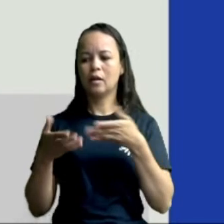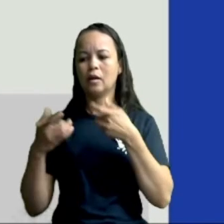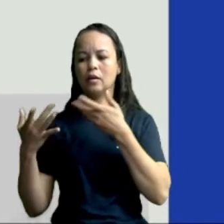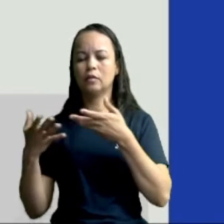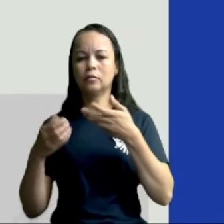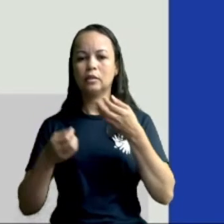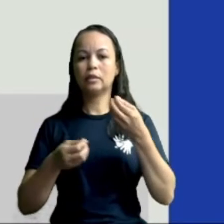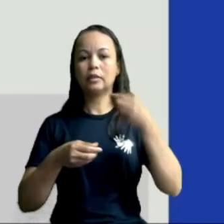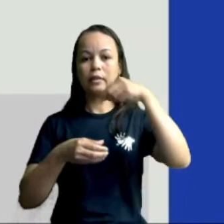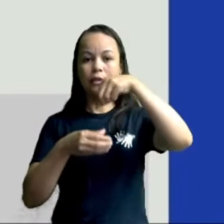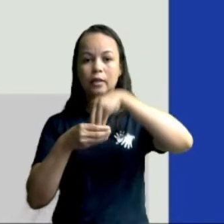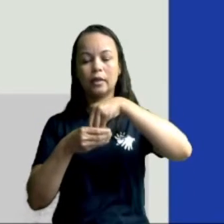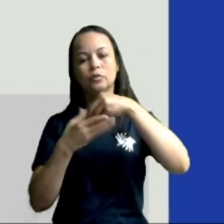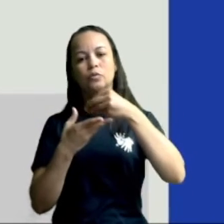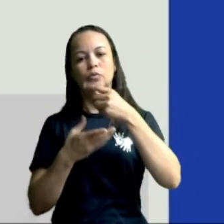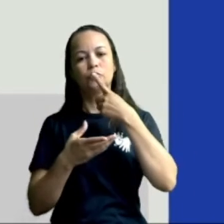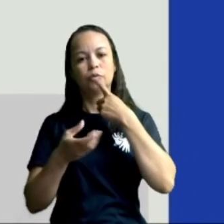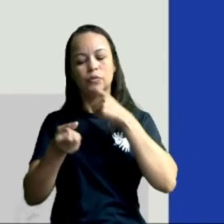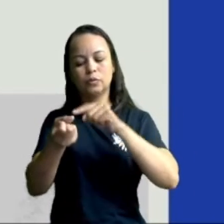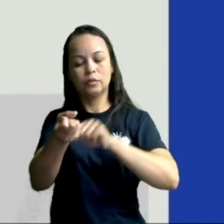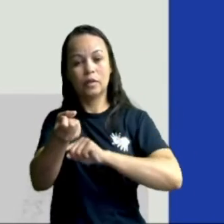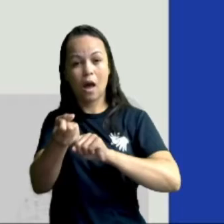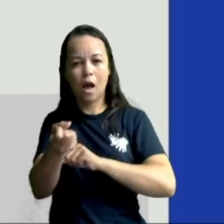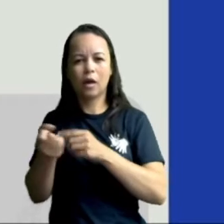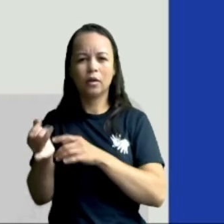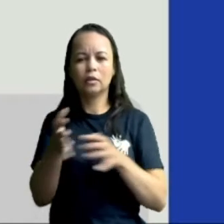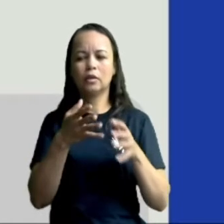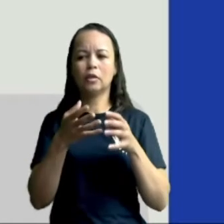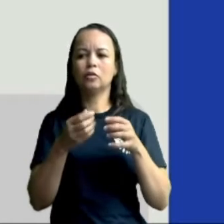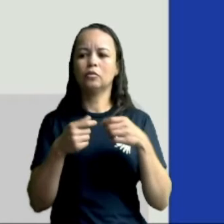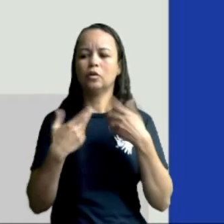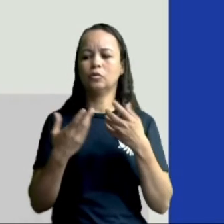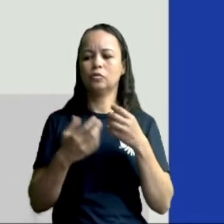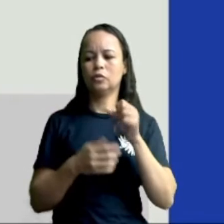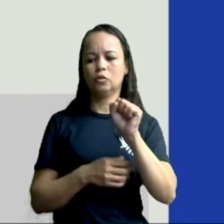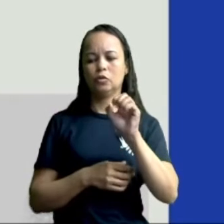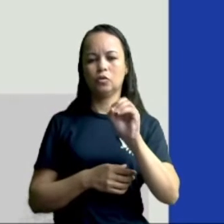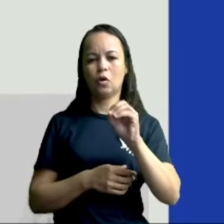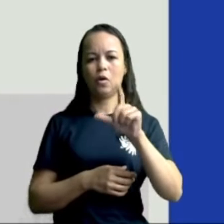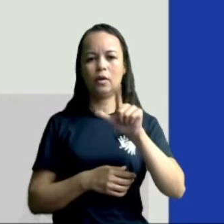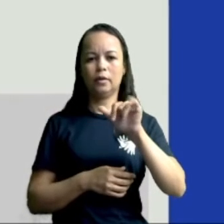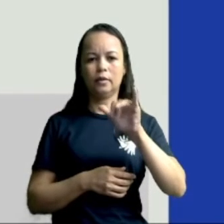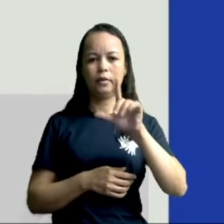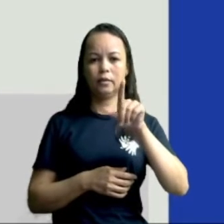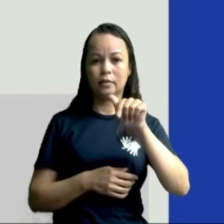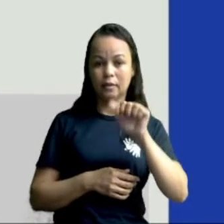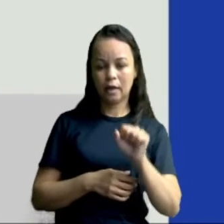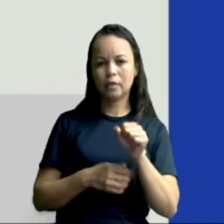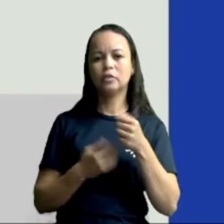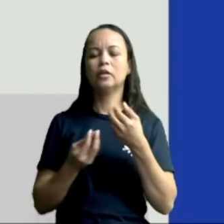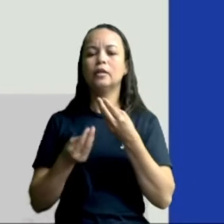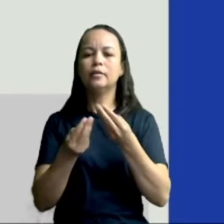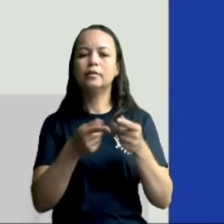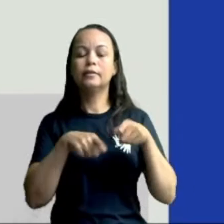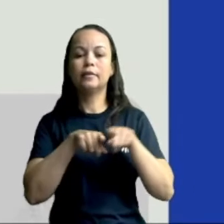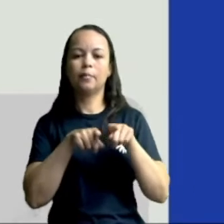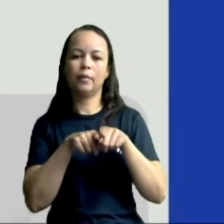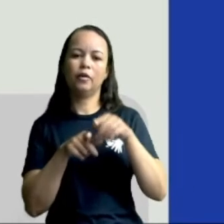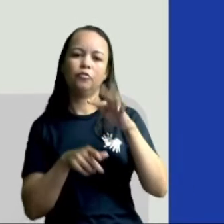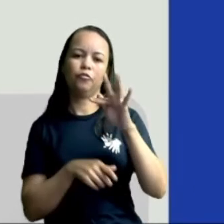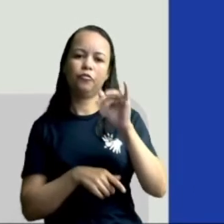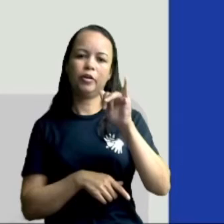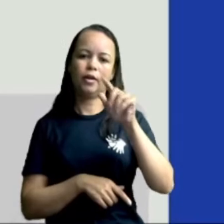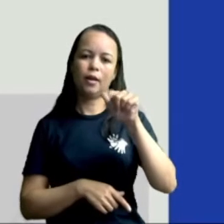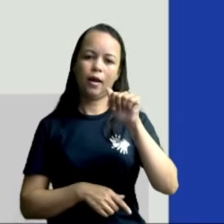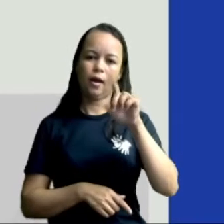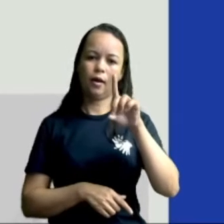do sangue, a gente tem estruturas que a gente chama de sólidas, ou estruturas que a gente pode chamar de, que são os elementos figurados do sangue.